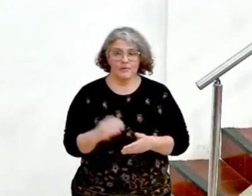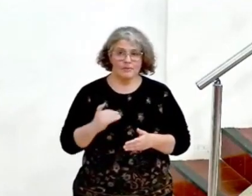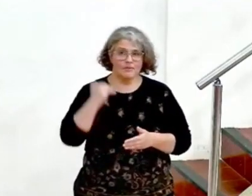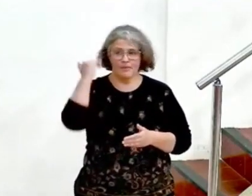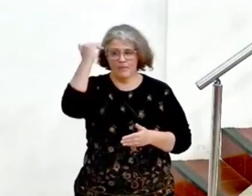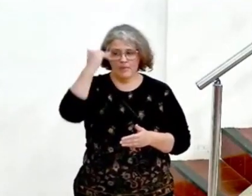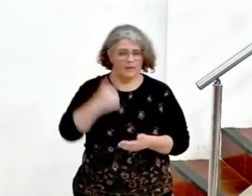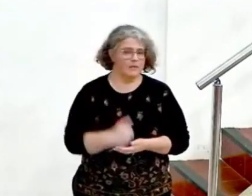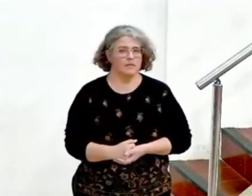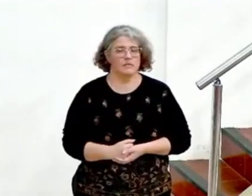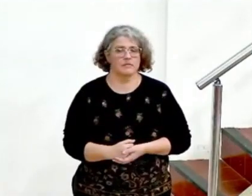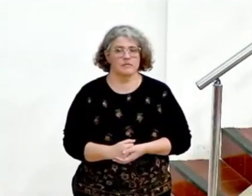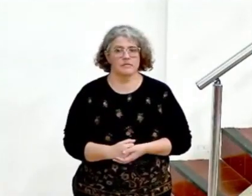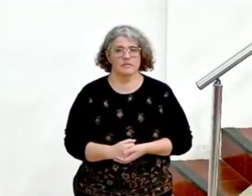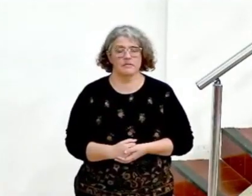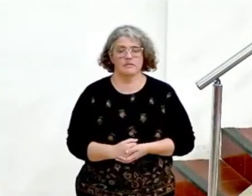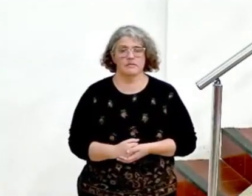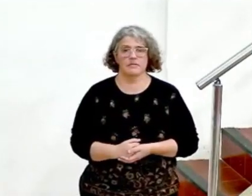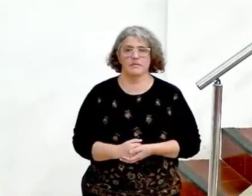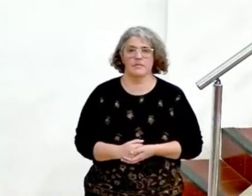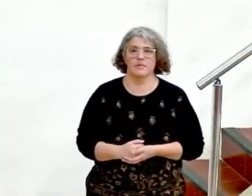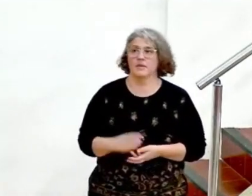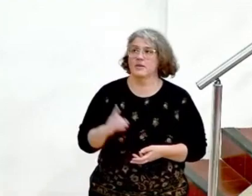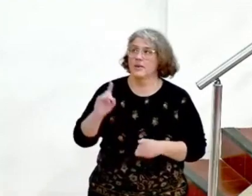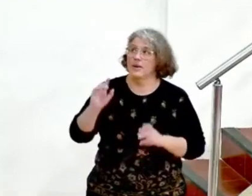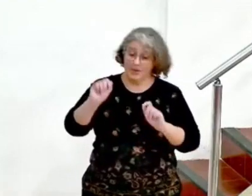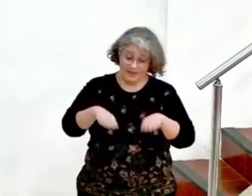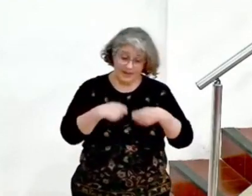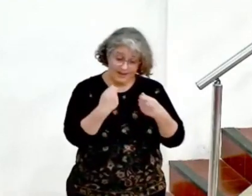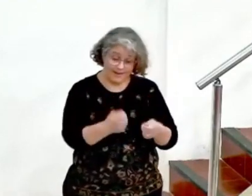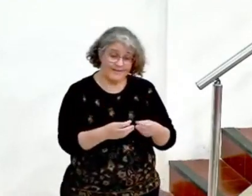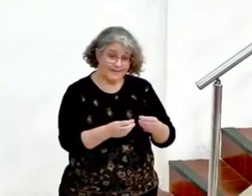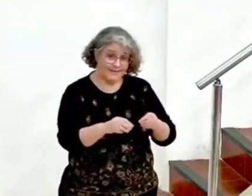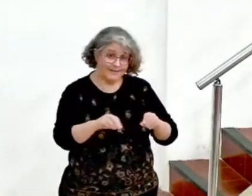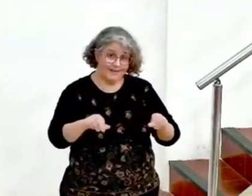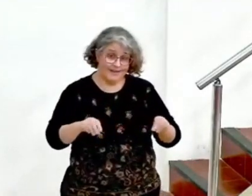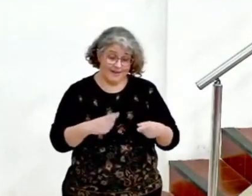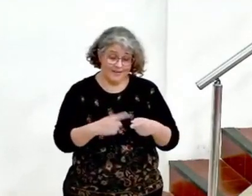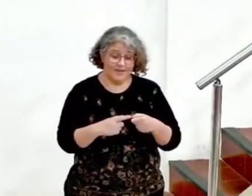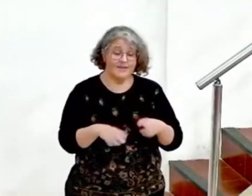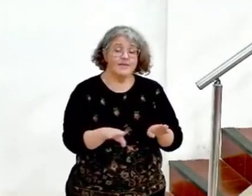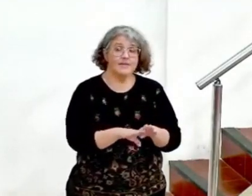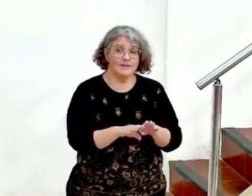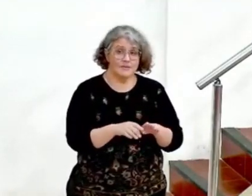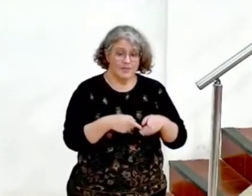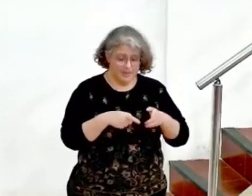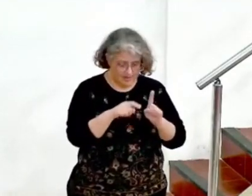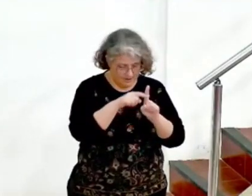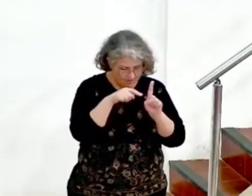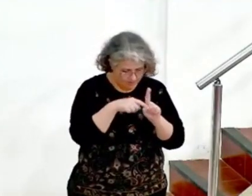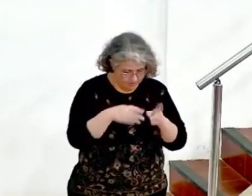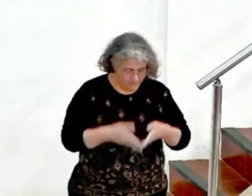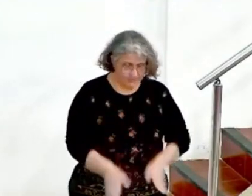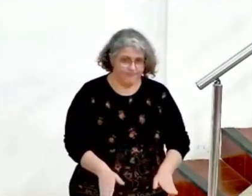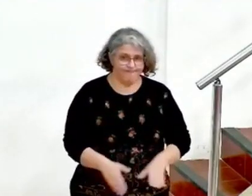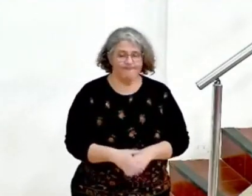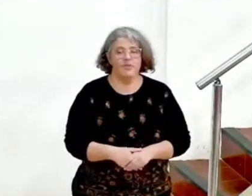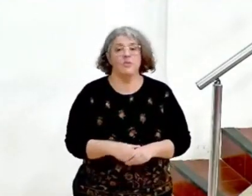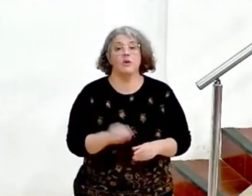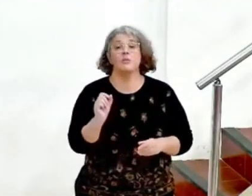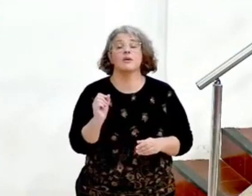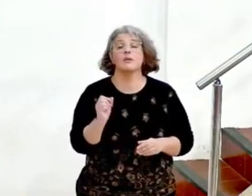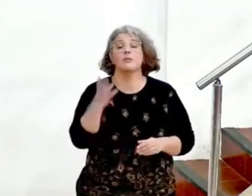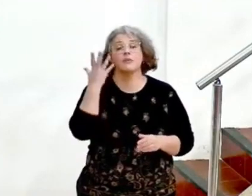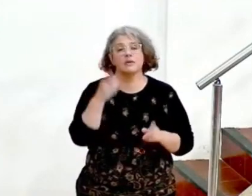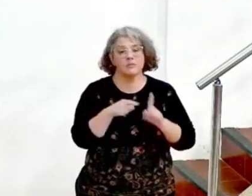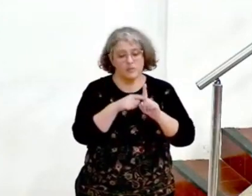Deus dá a ele, não só da terra, mas da descendência. E o clímax acontece com o nascimento de Isaac.